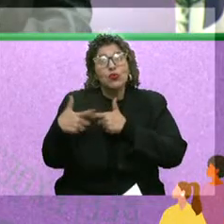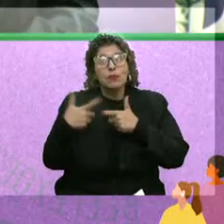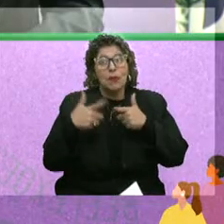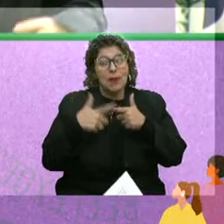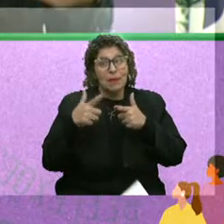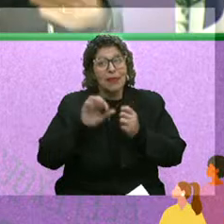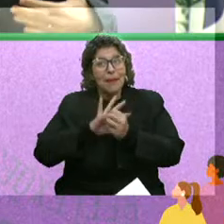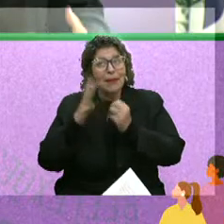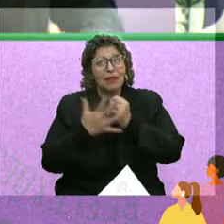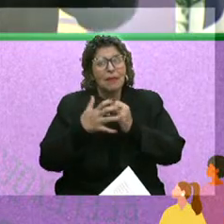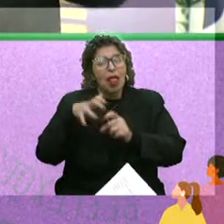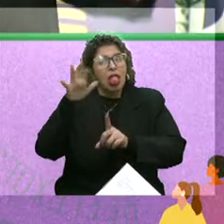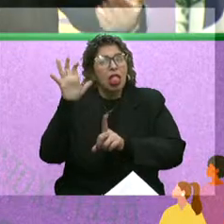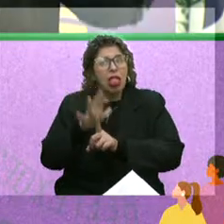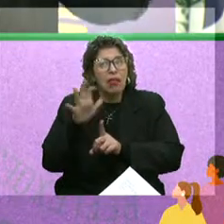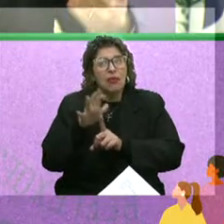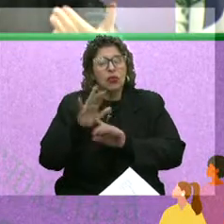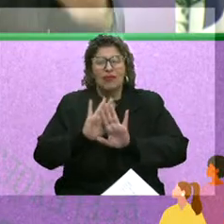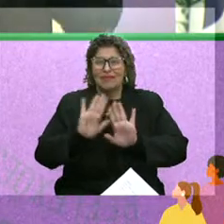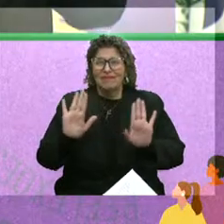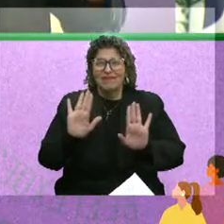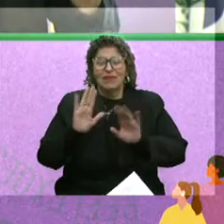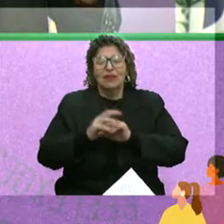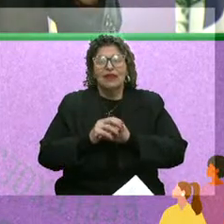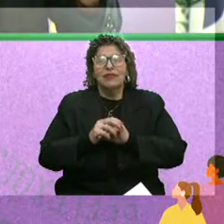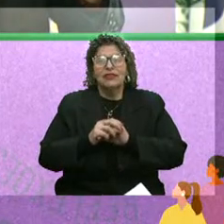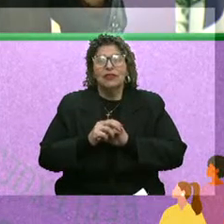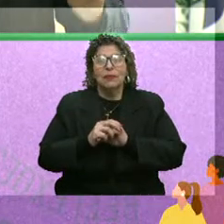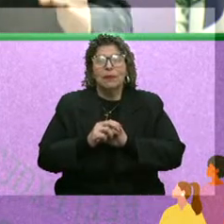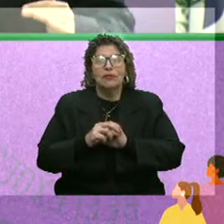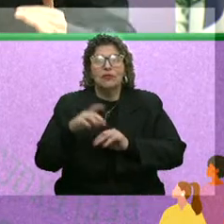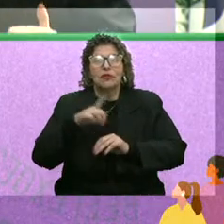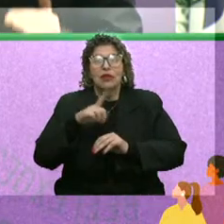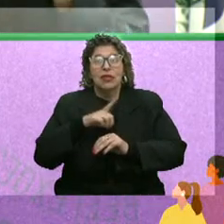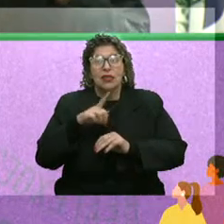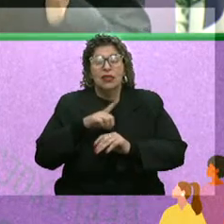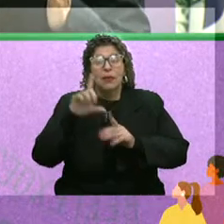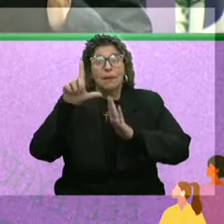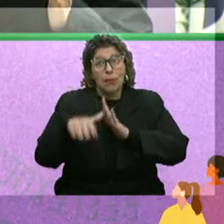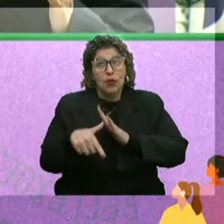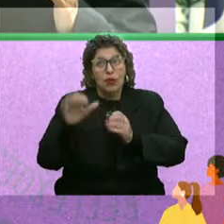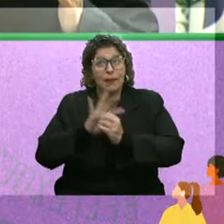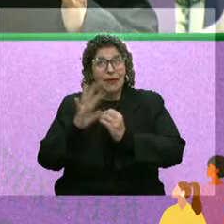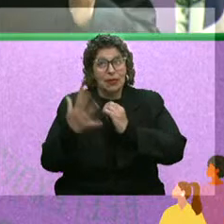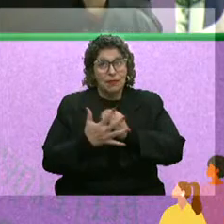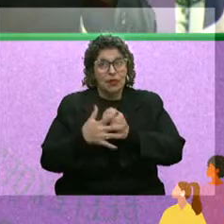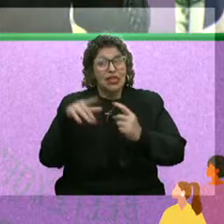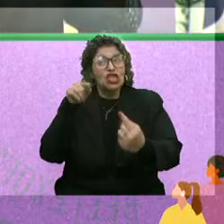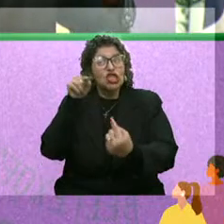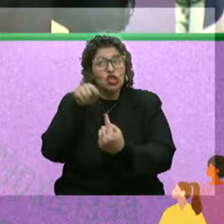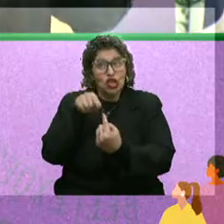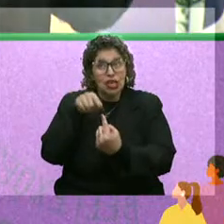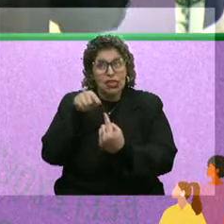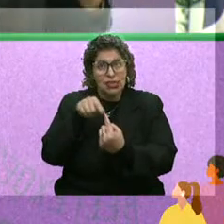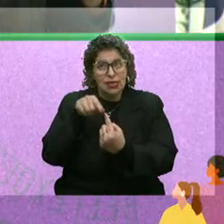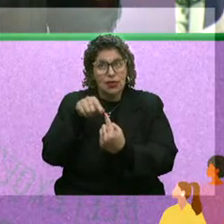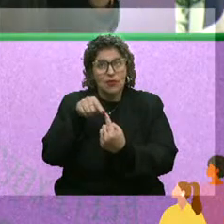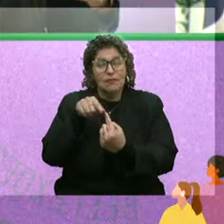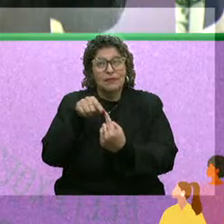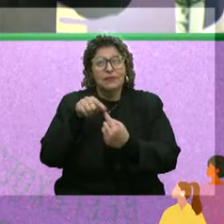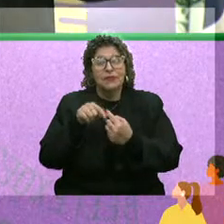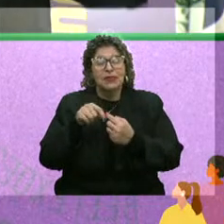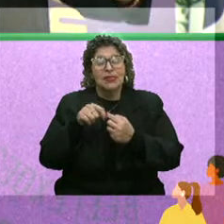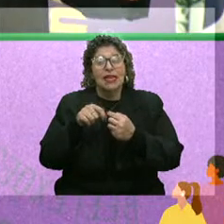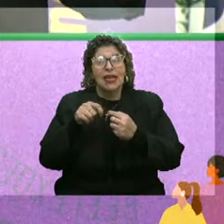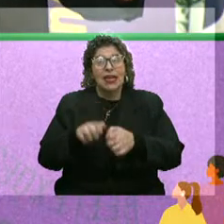que a pandemia impactou. Vamos olhar os problemas com a pandemia, vamos botar a pandemia no jogo. E depois vamos falar das indicações, aí sim, não da